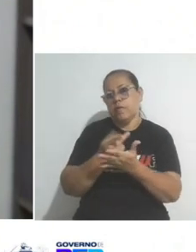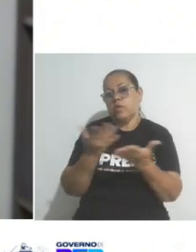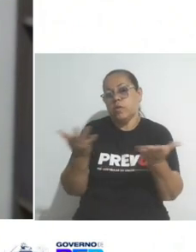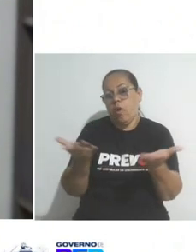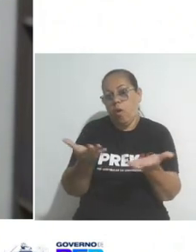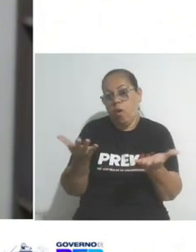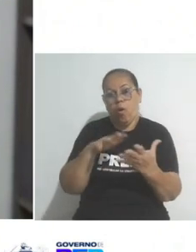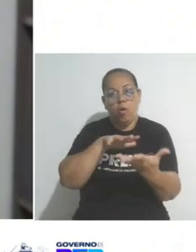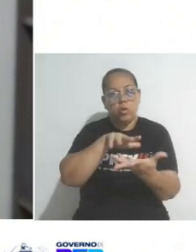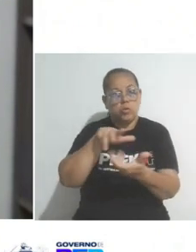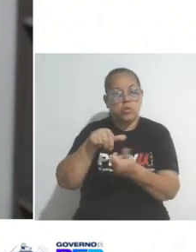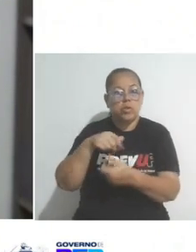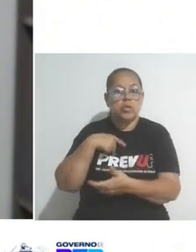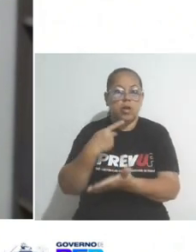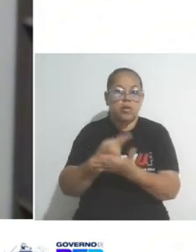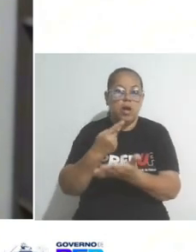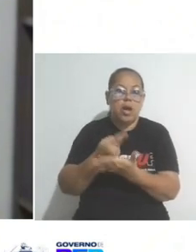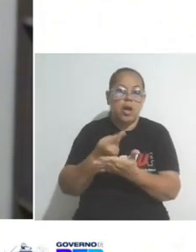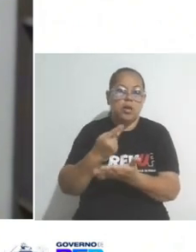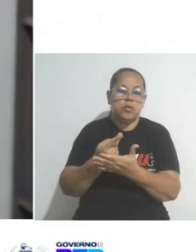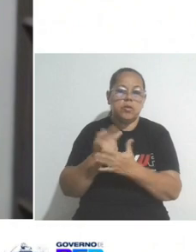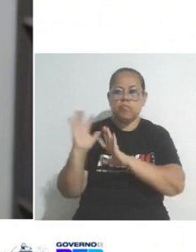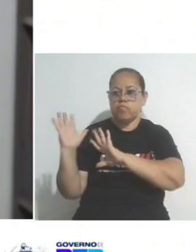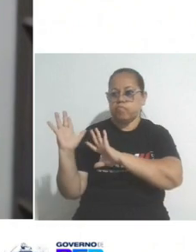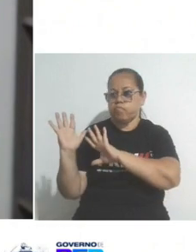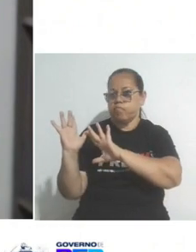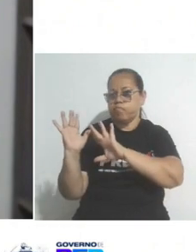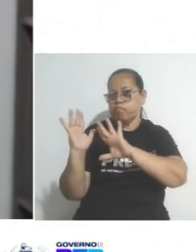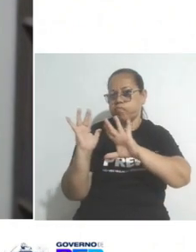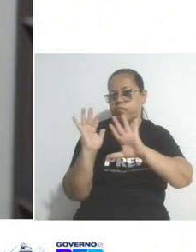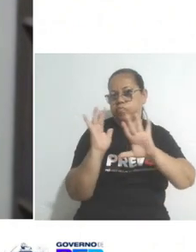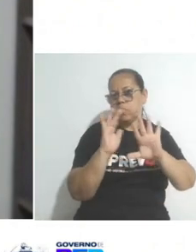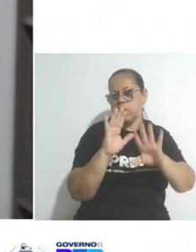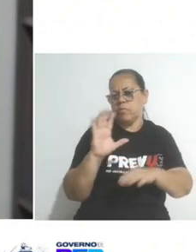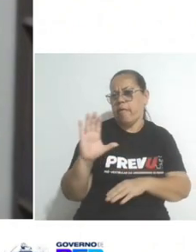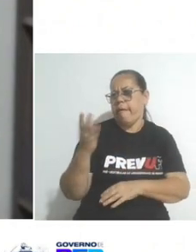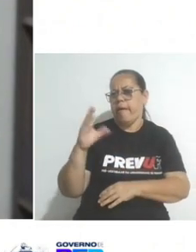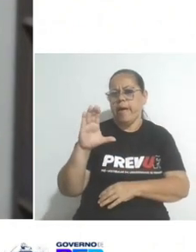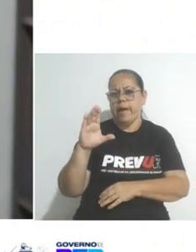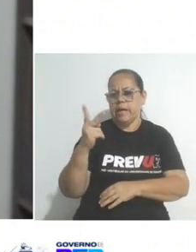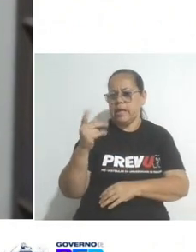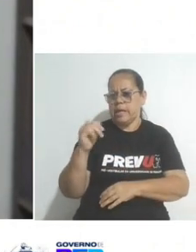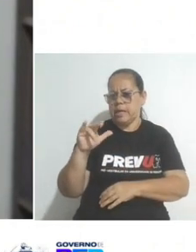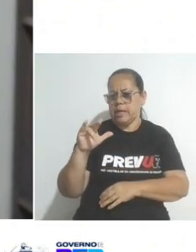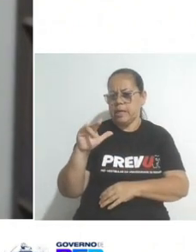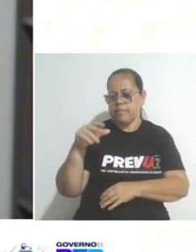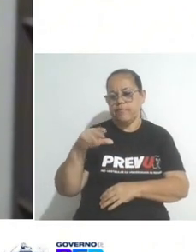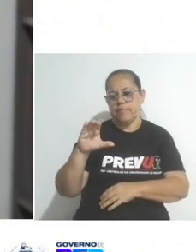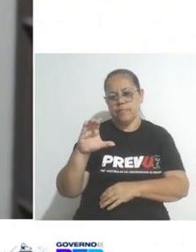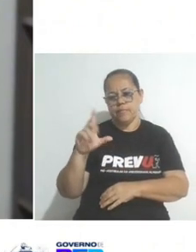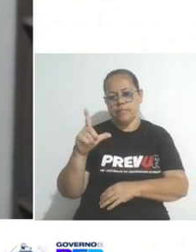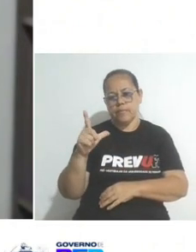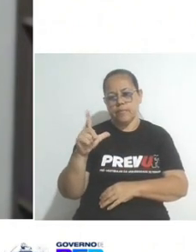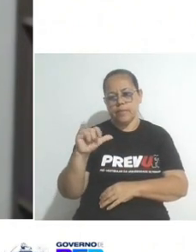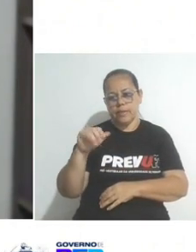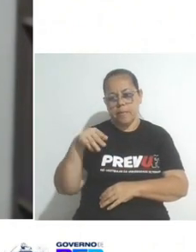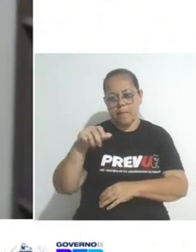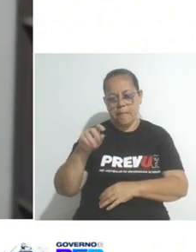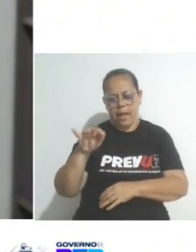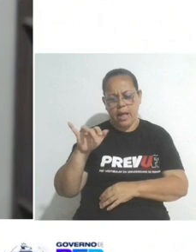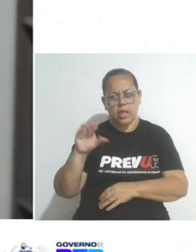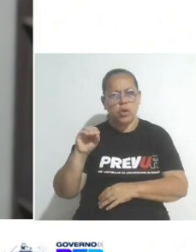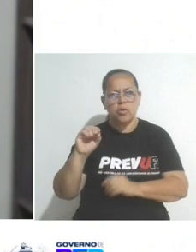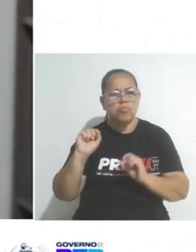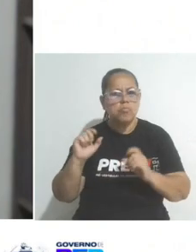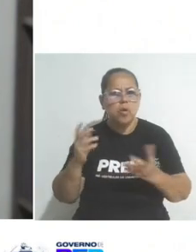mundo já existem os chamados migrantes climáticos o que isso significa? significa que existe um grupo de pessoas